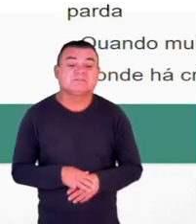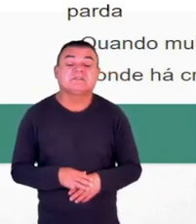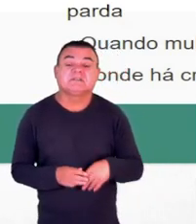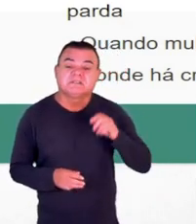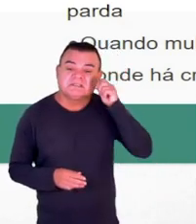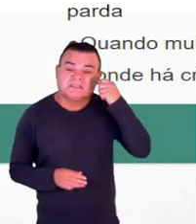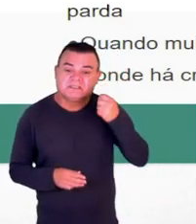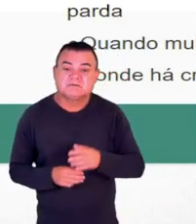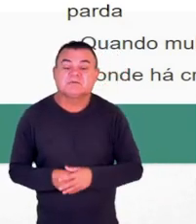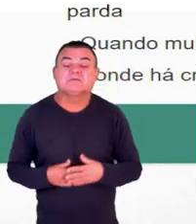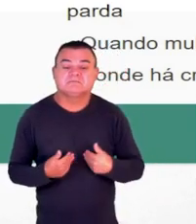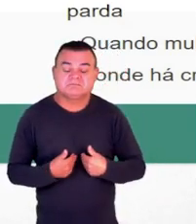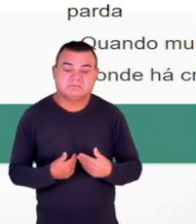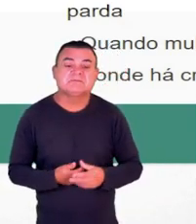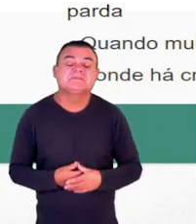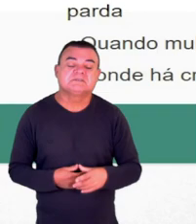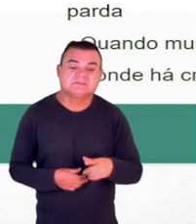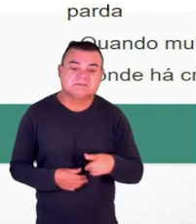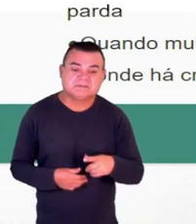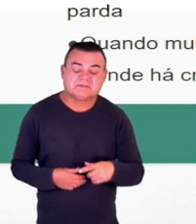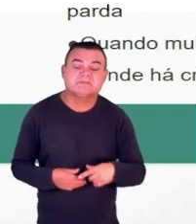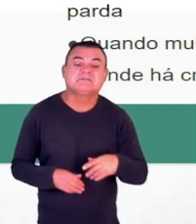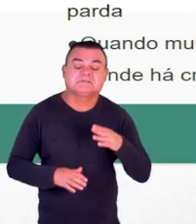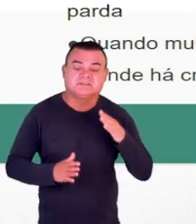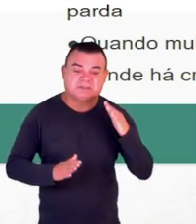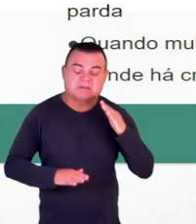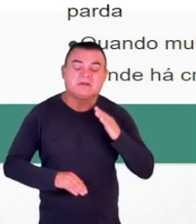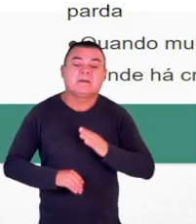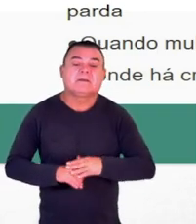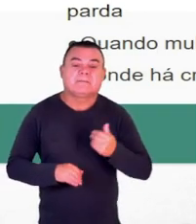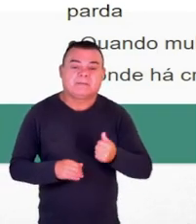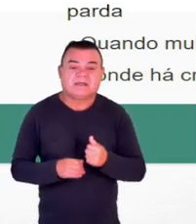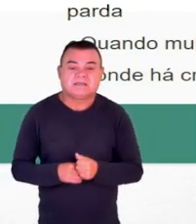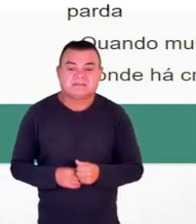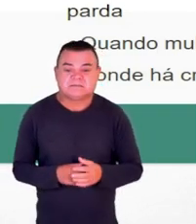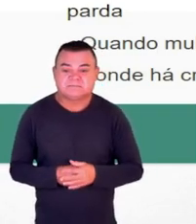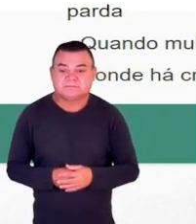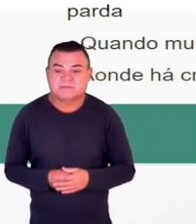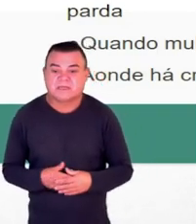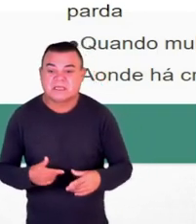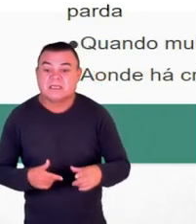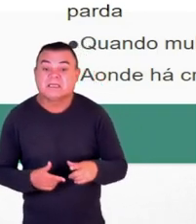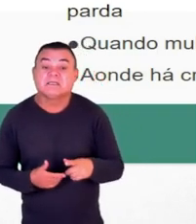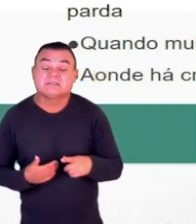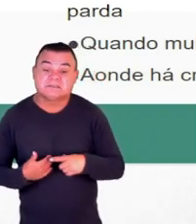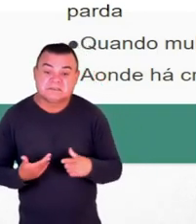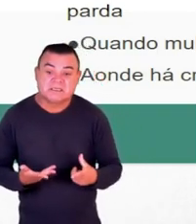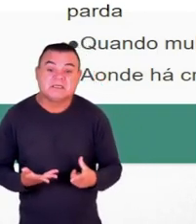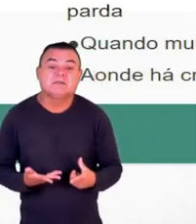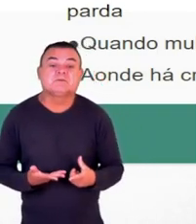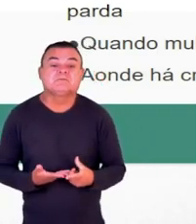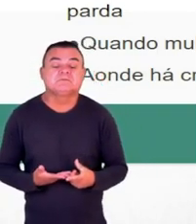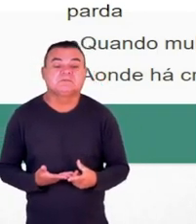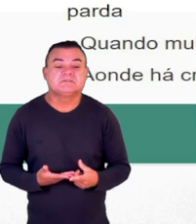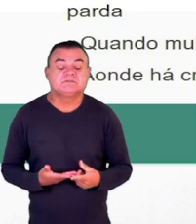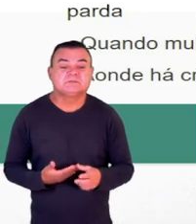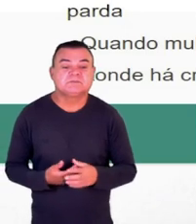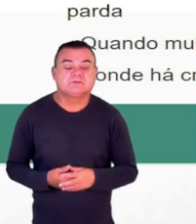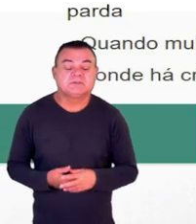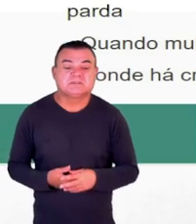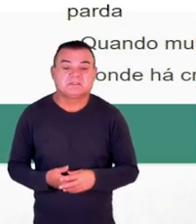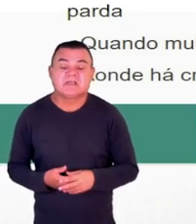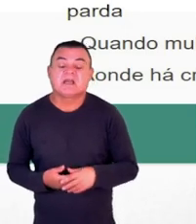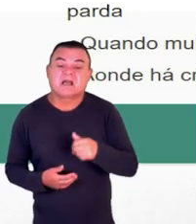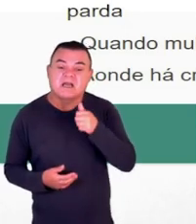nordeste nas áreas rurais nos domicílios em que pessoas de referência se autodeclaram pretos ou pardos quando são as mulheres